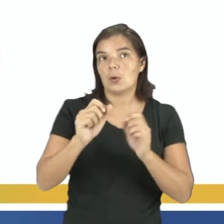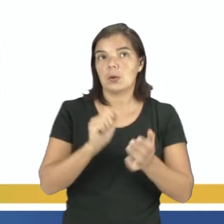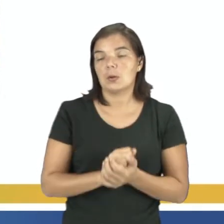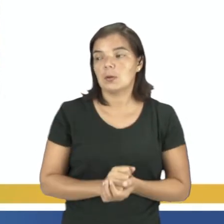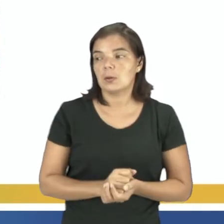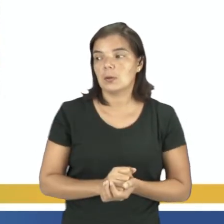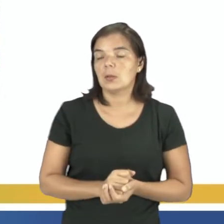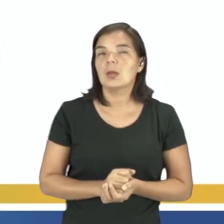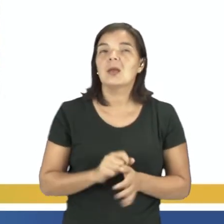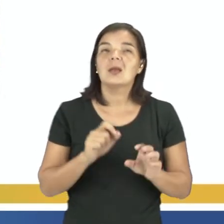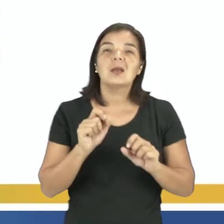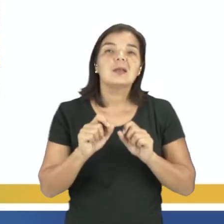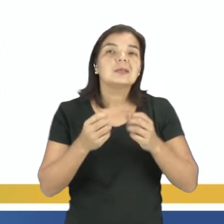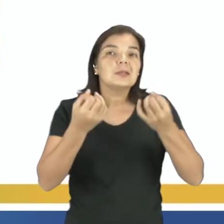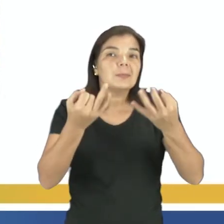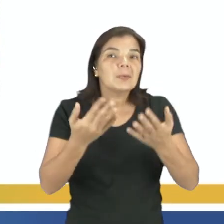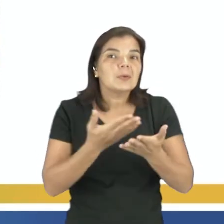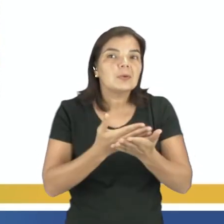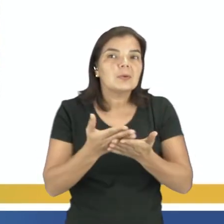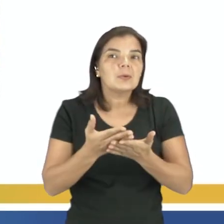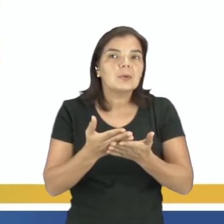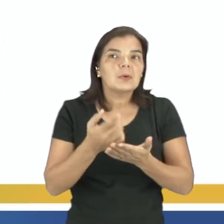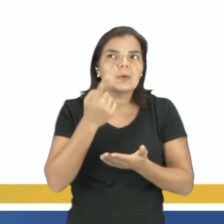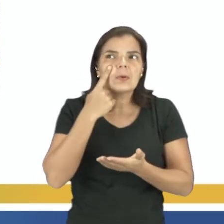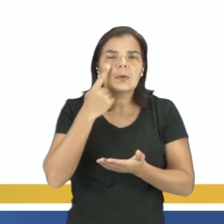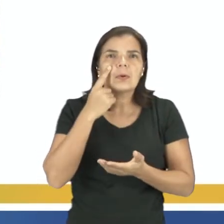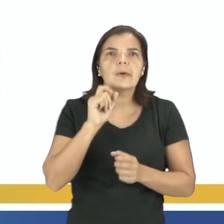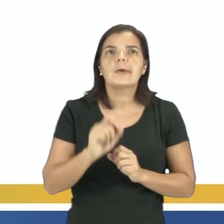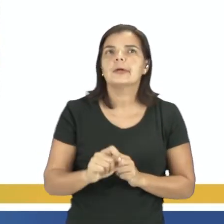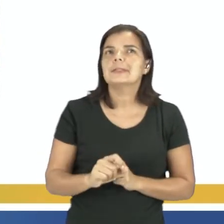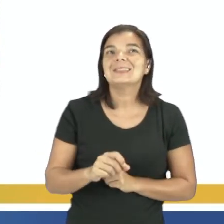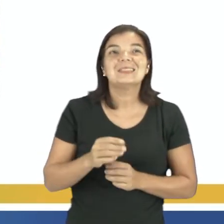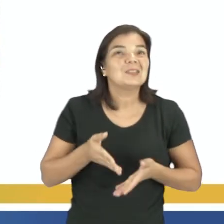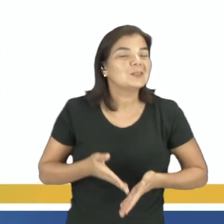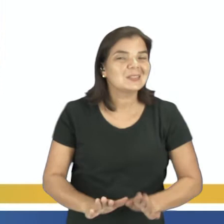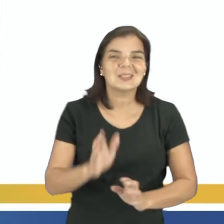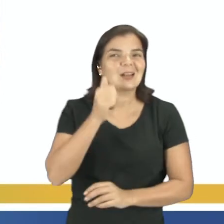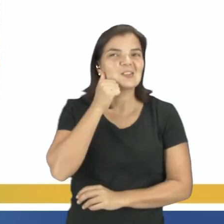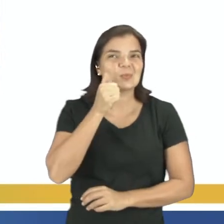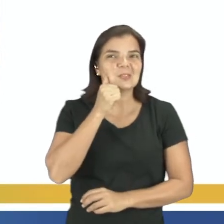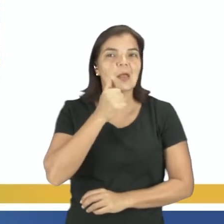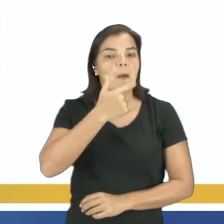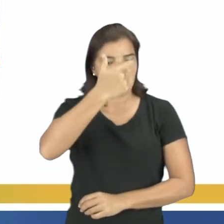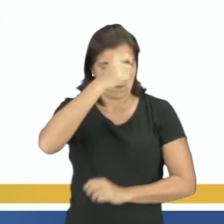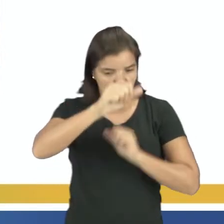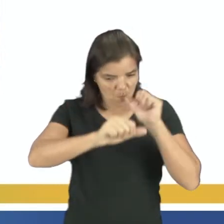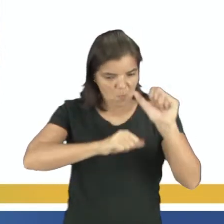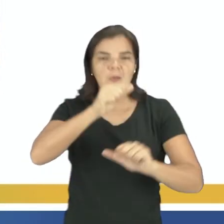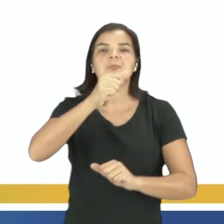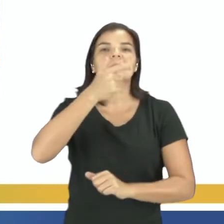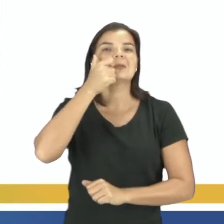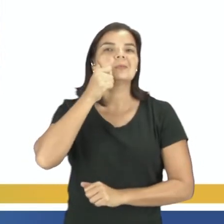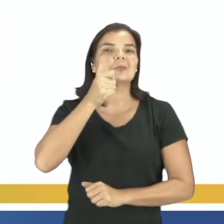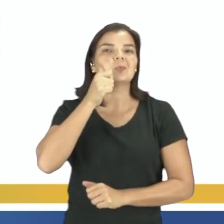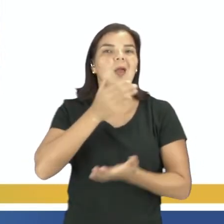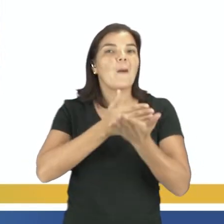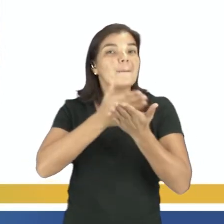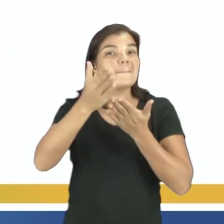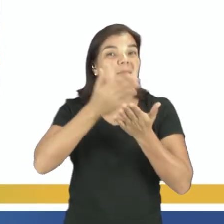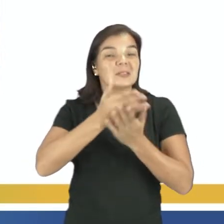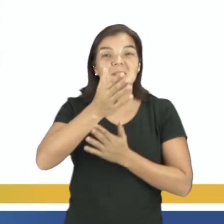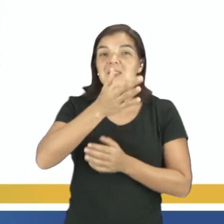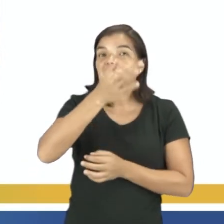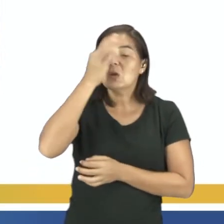Enem de 2015, daqui a pouco a gente vai ver, diz o seguinte: não se nasce mulher, torna-se mulher. Isso aqui é o princípio